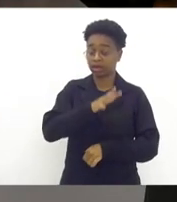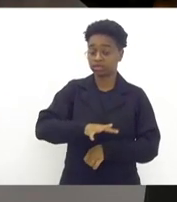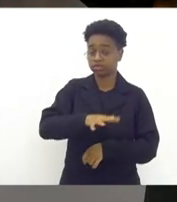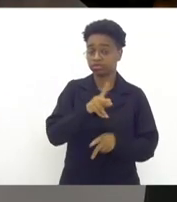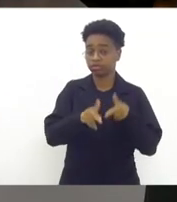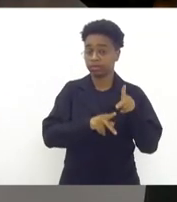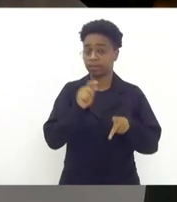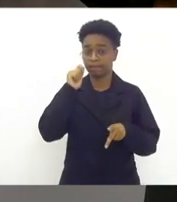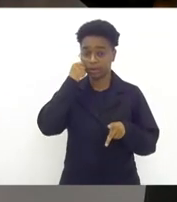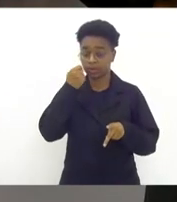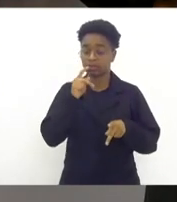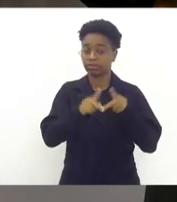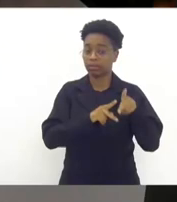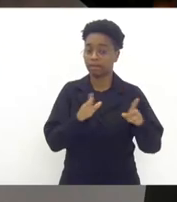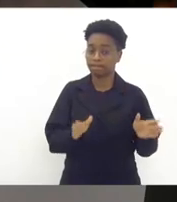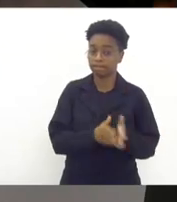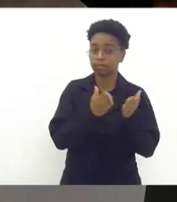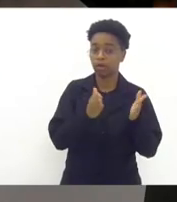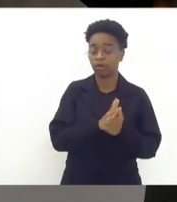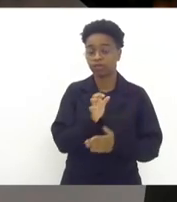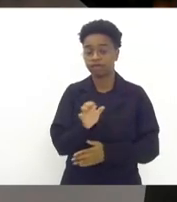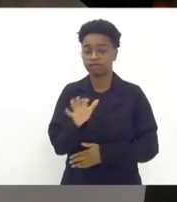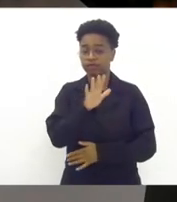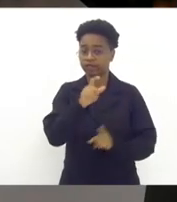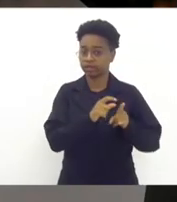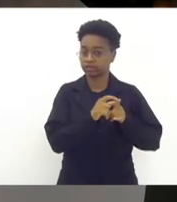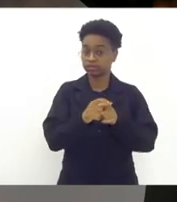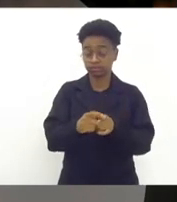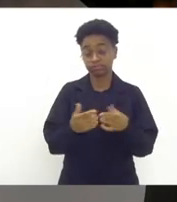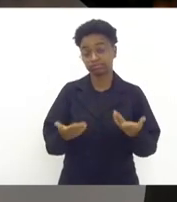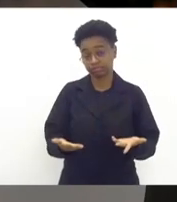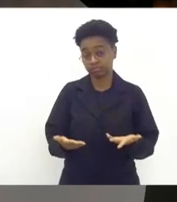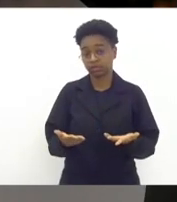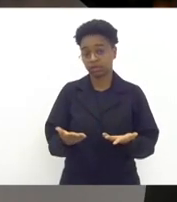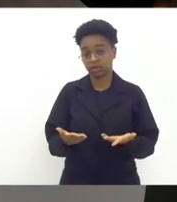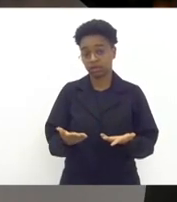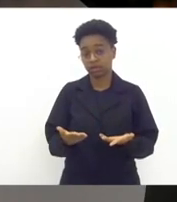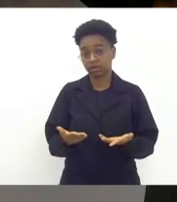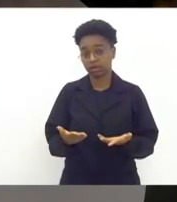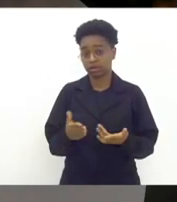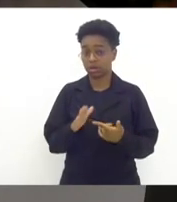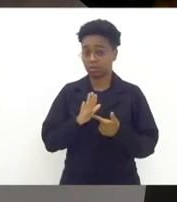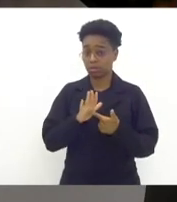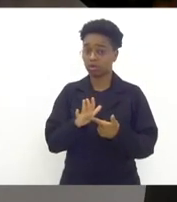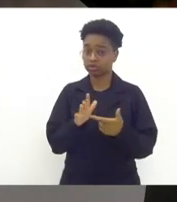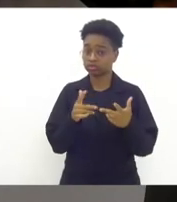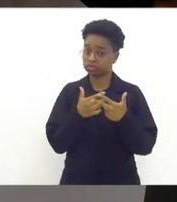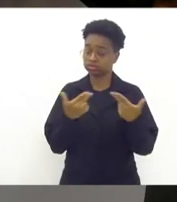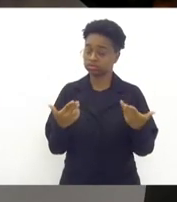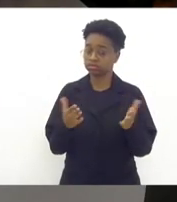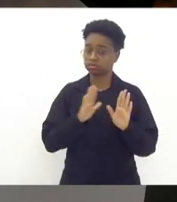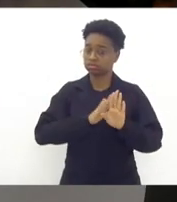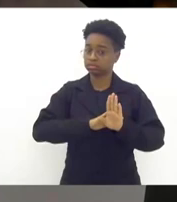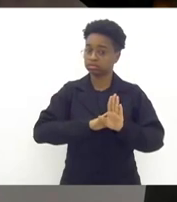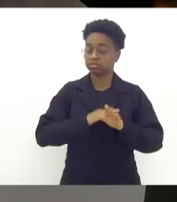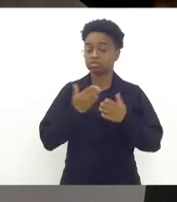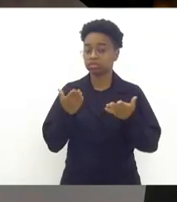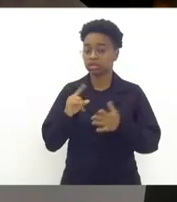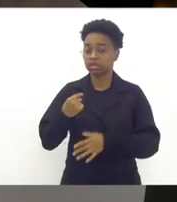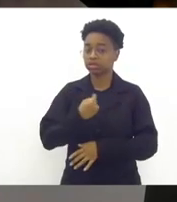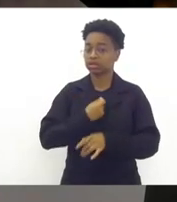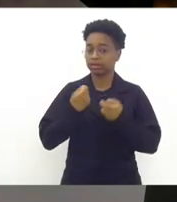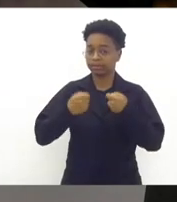sobre a população pobre de favela e periferia... Isso é um direcionamento. E a gente